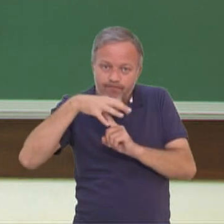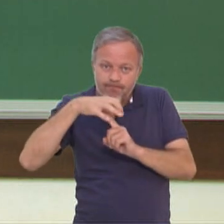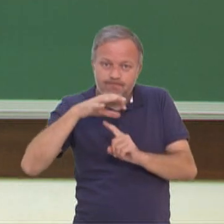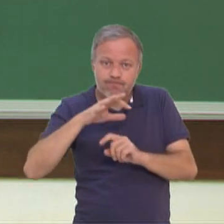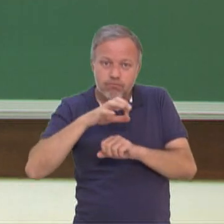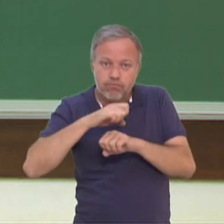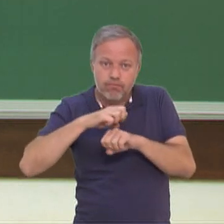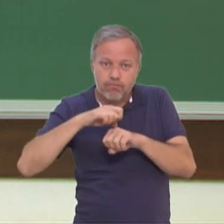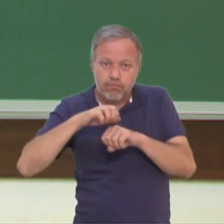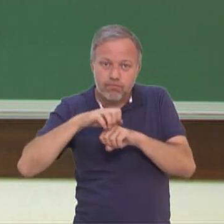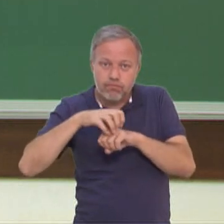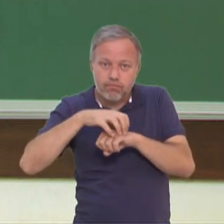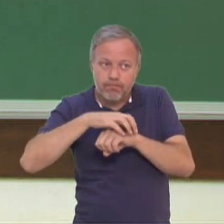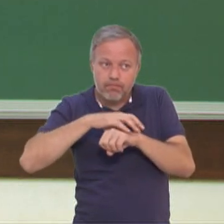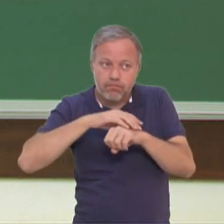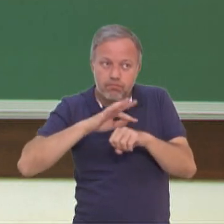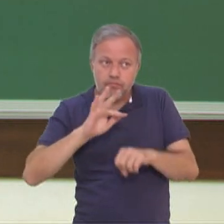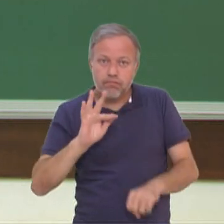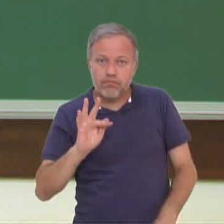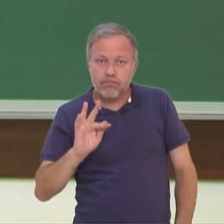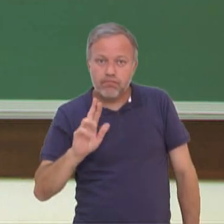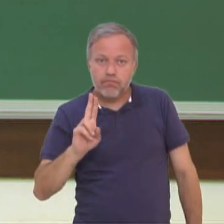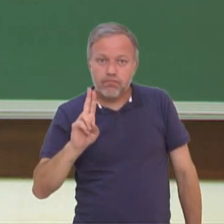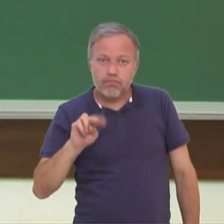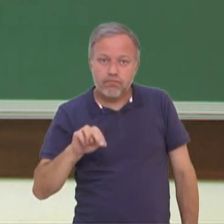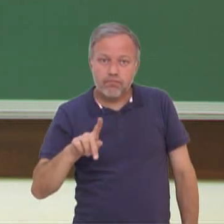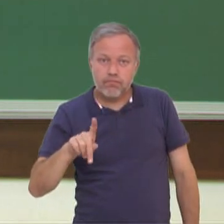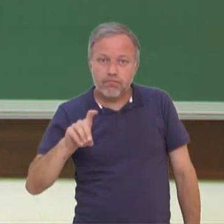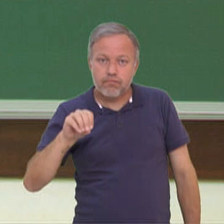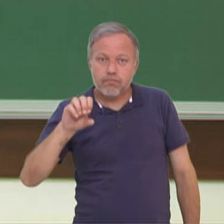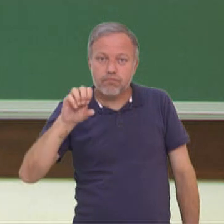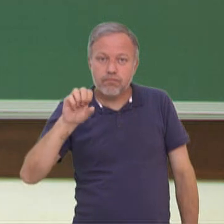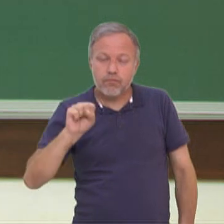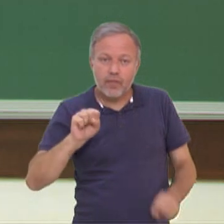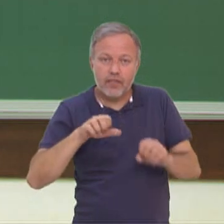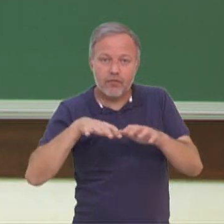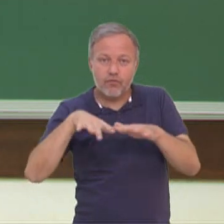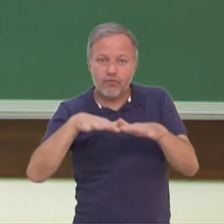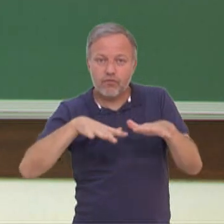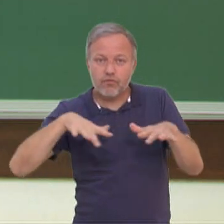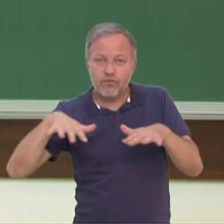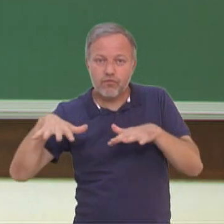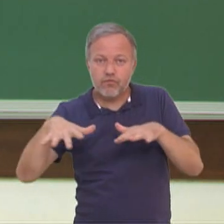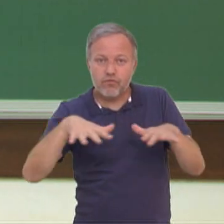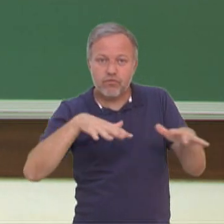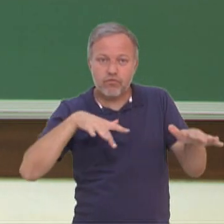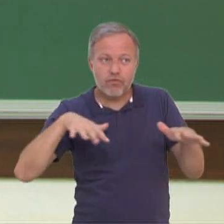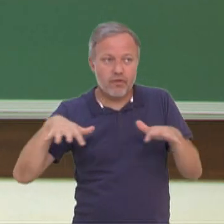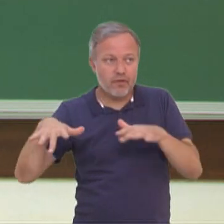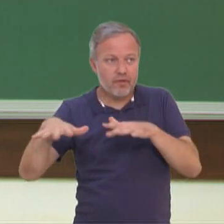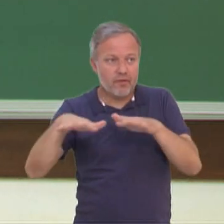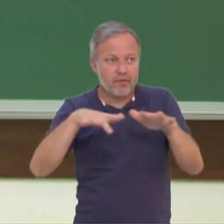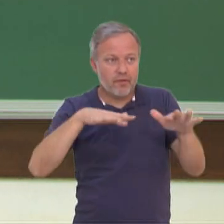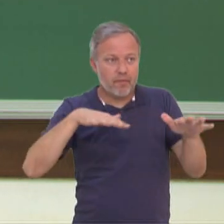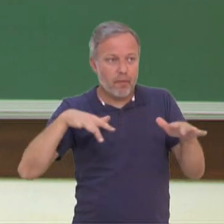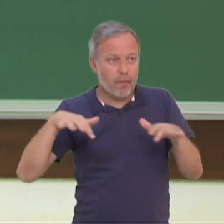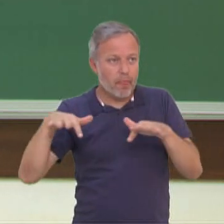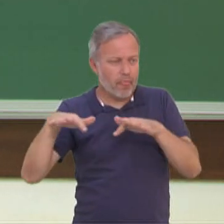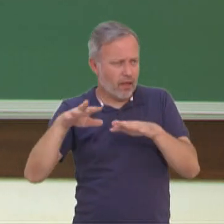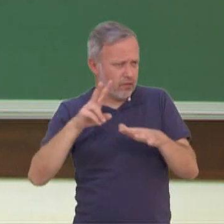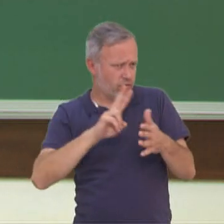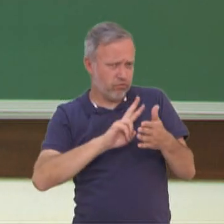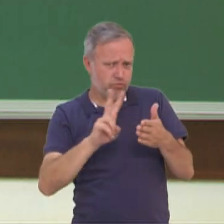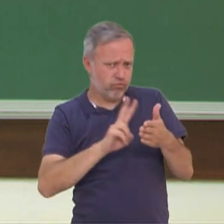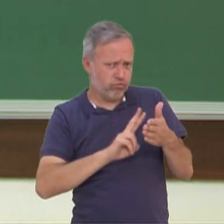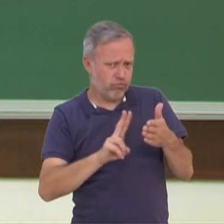Então, Chytridiomycota são os fungos que têm flagelo para se locomover ainda. Olá! Nossa, professor, está escrito tudo errado ali, né?